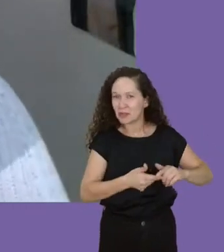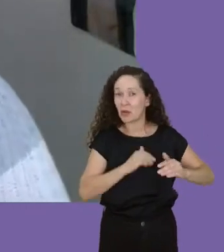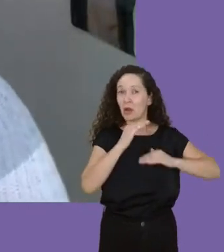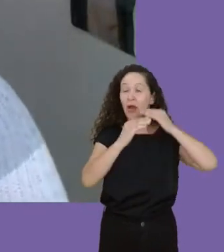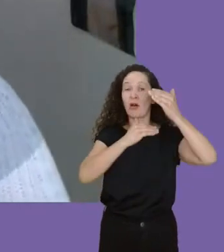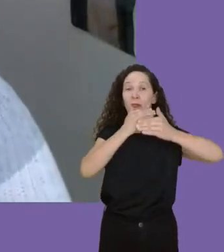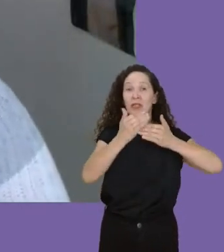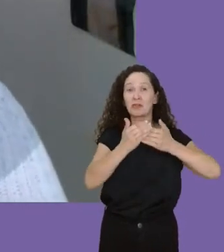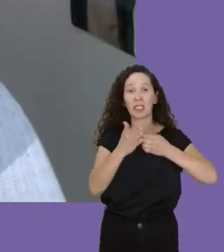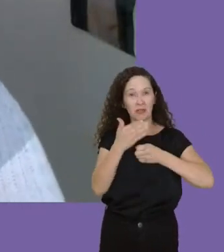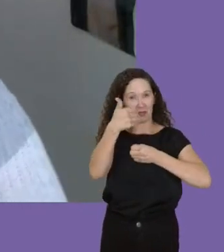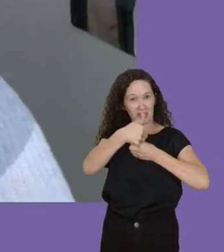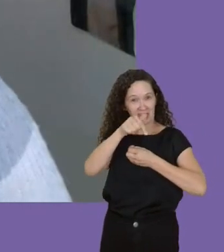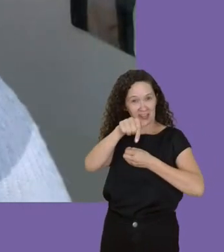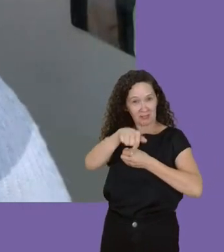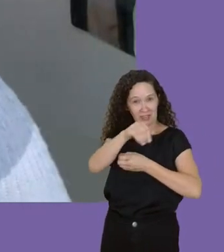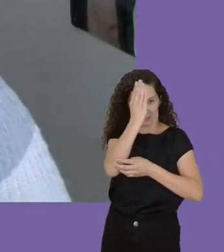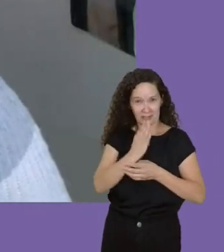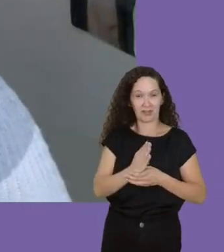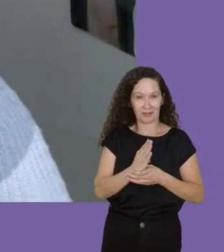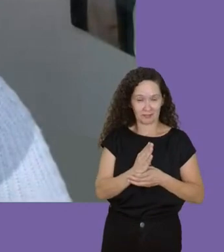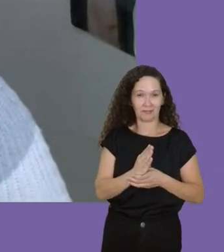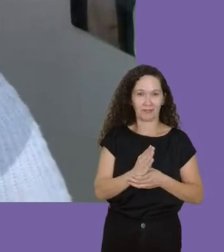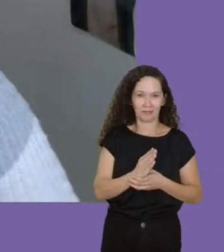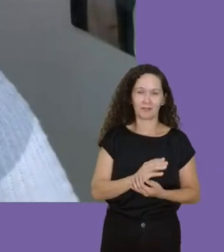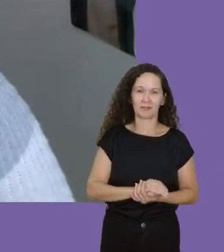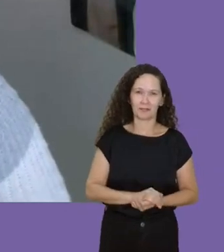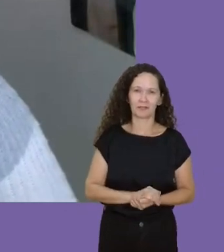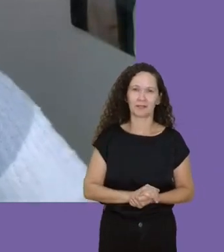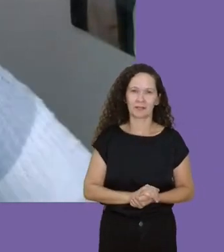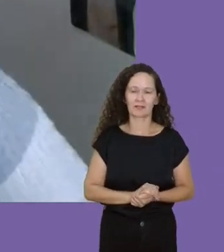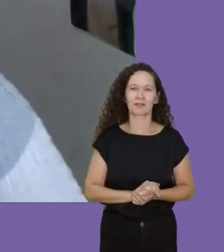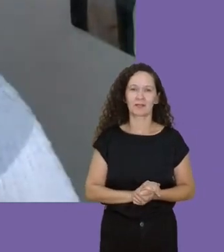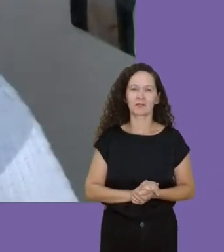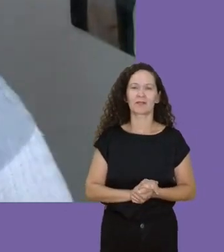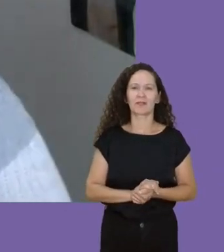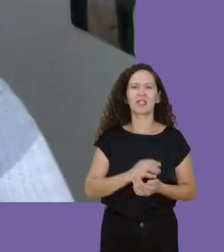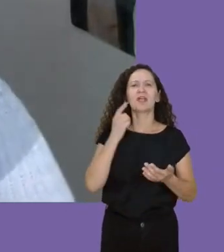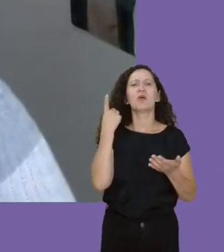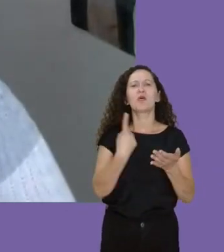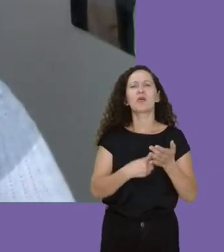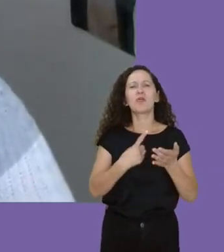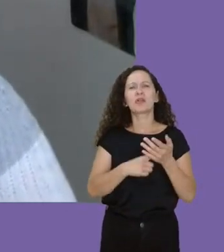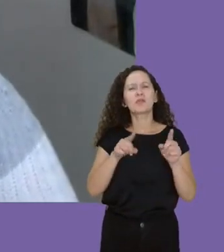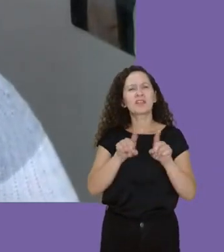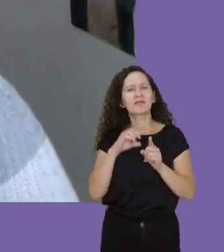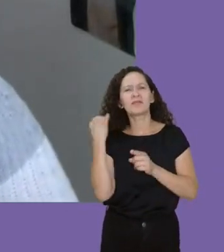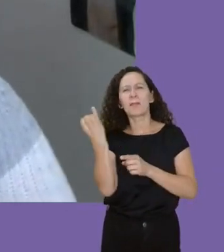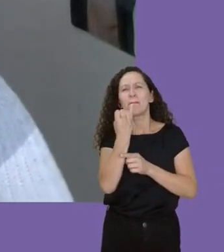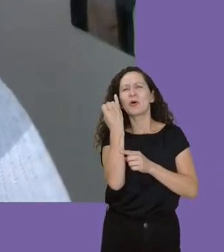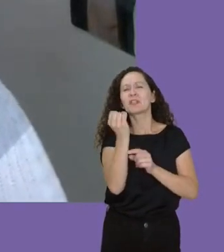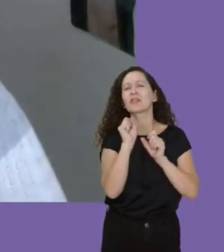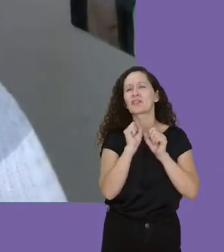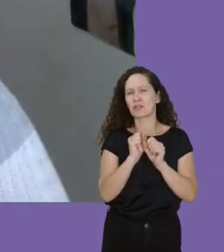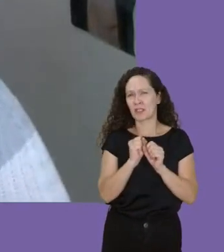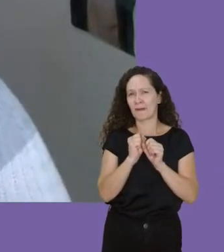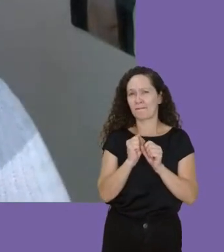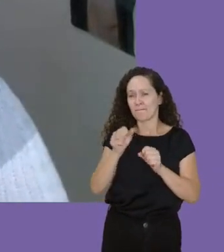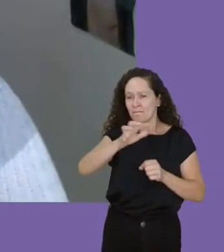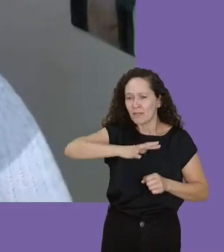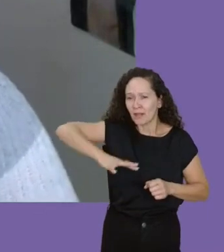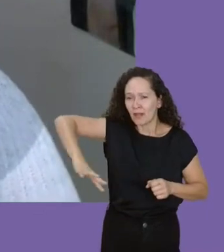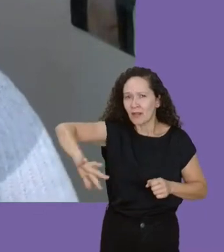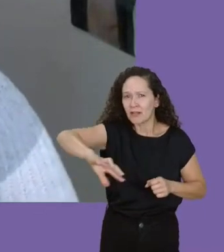de uma agenda fascista no Brasil, essa agenda também se tornou um objeto de tensão nos